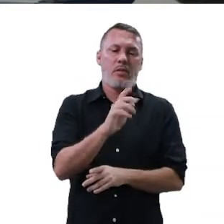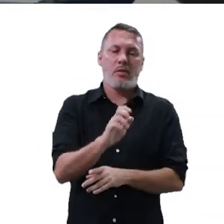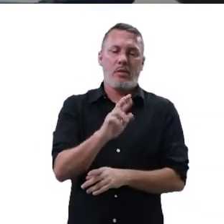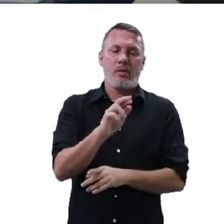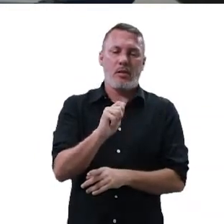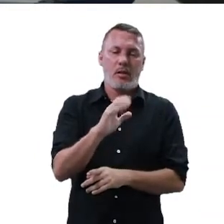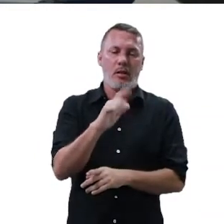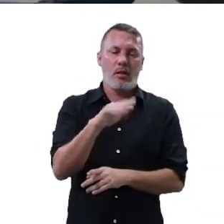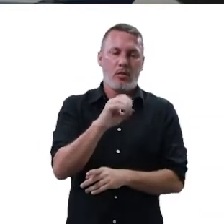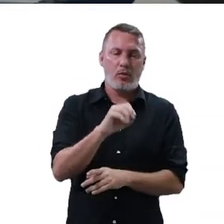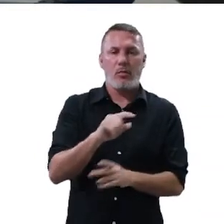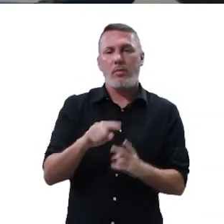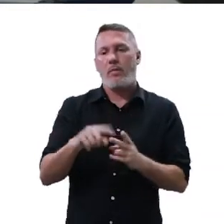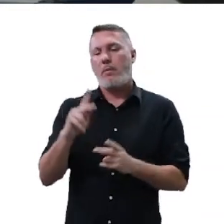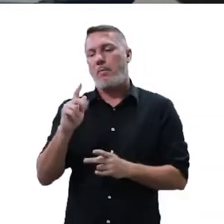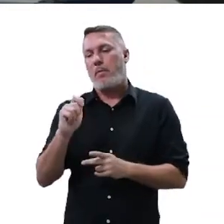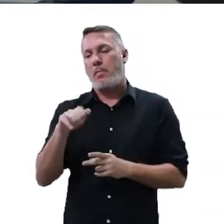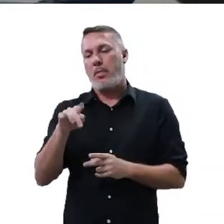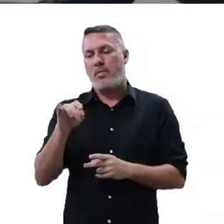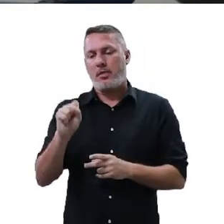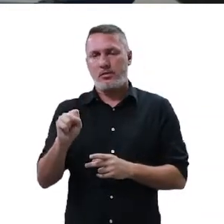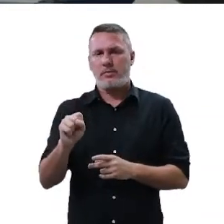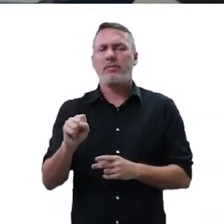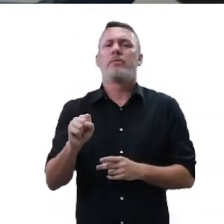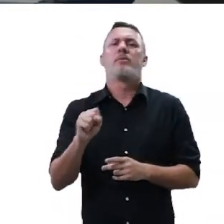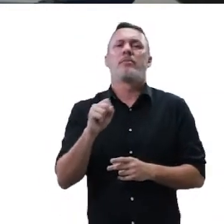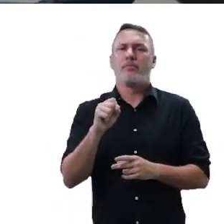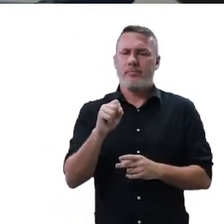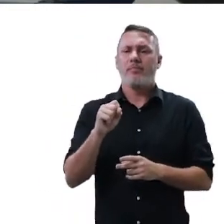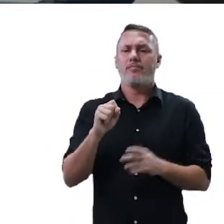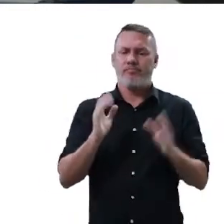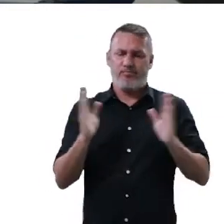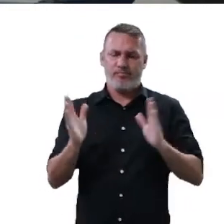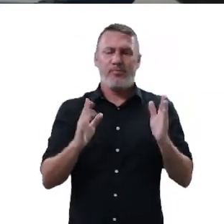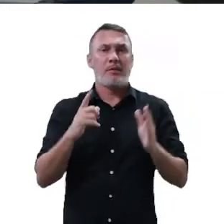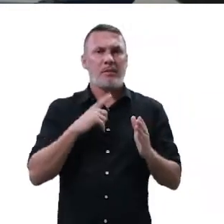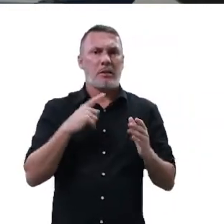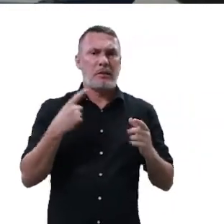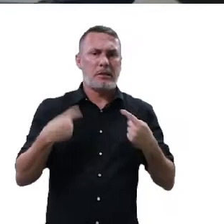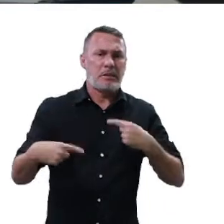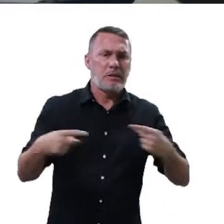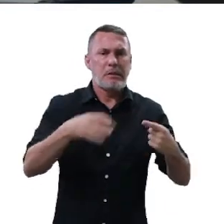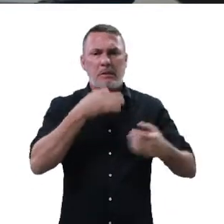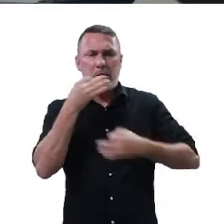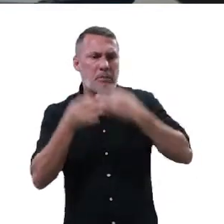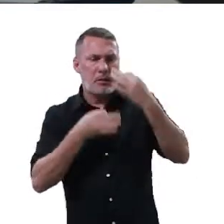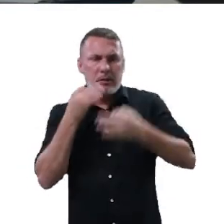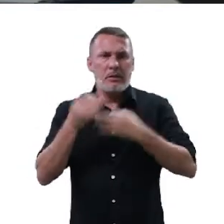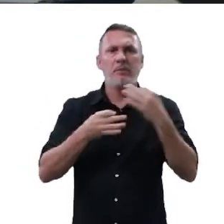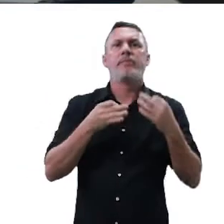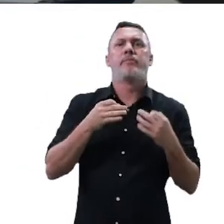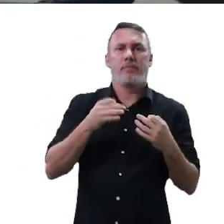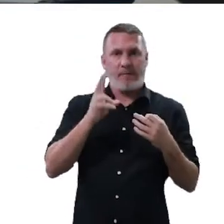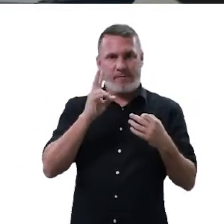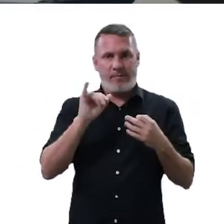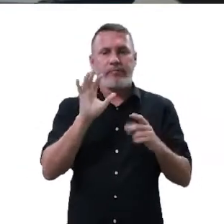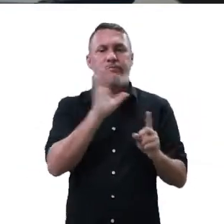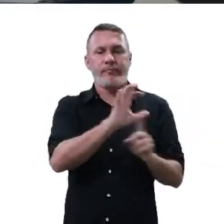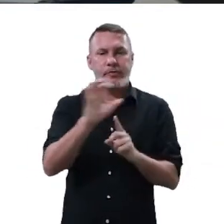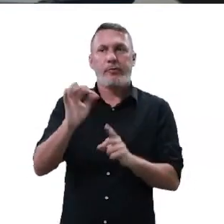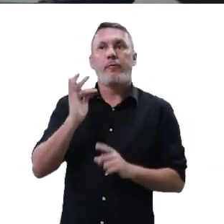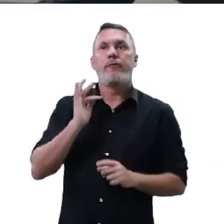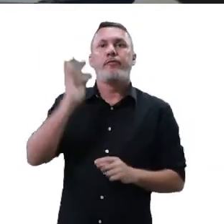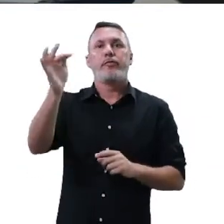Heráclito e o Parmênides, eles tinham uma disputa, talvez a principal disputa nesse período, porque vai influenciar os